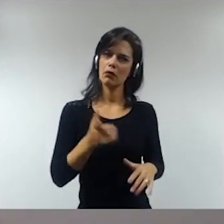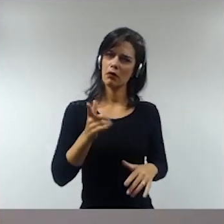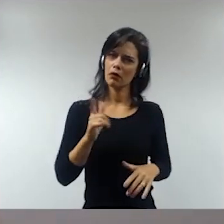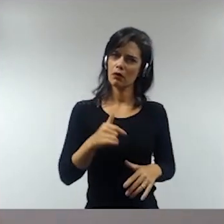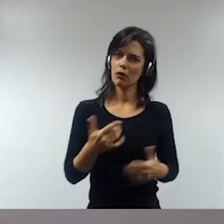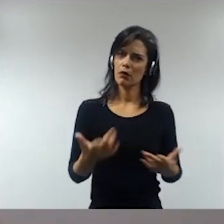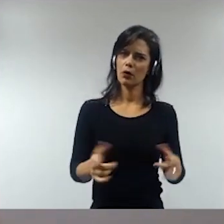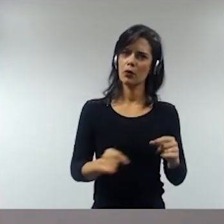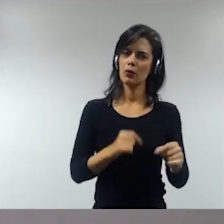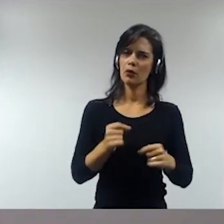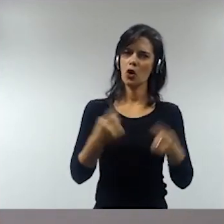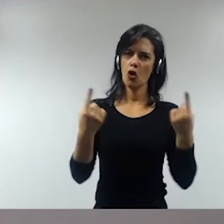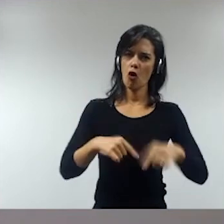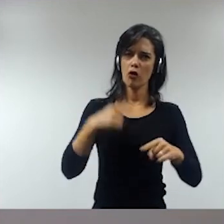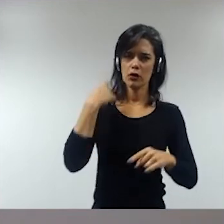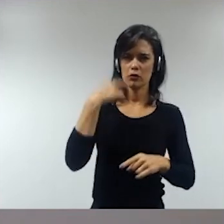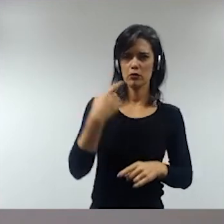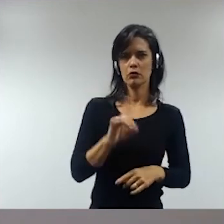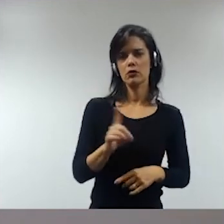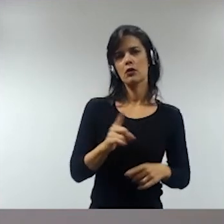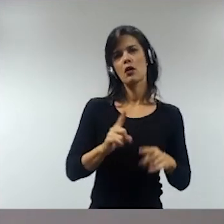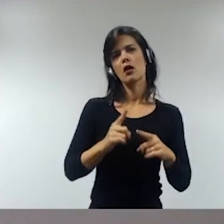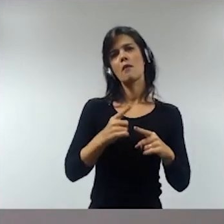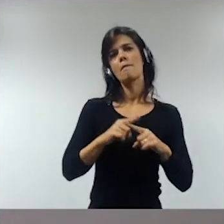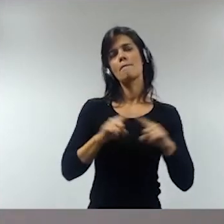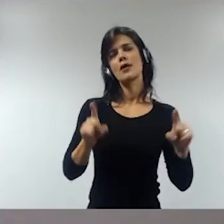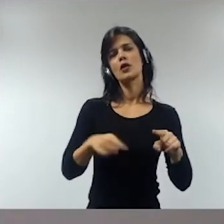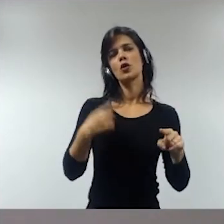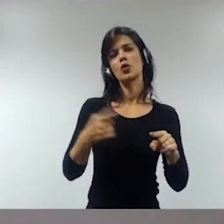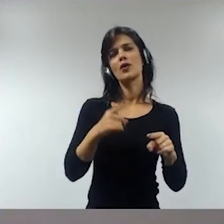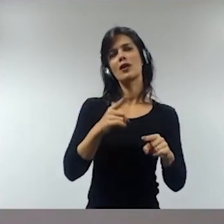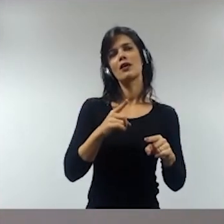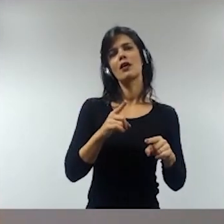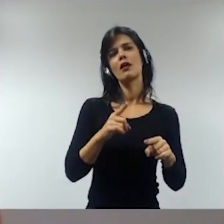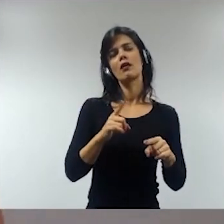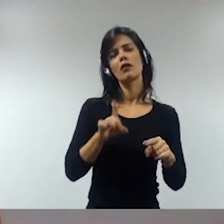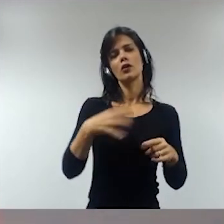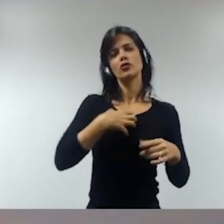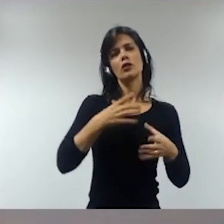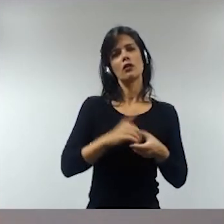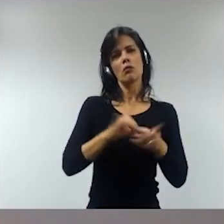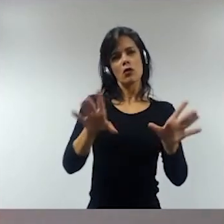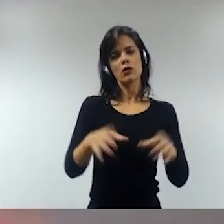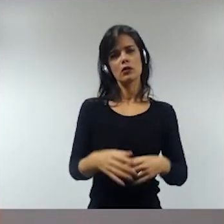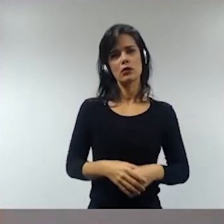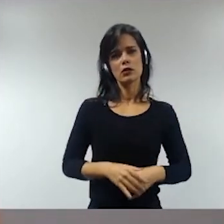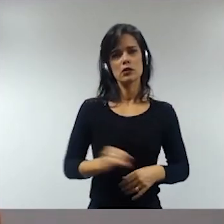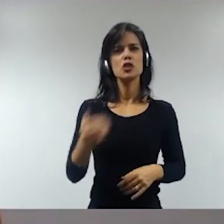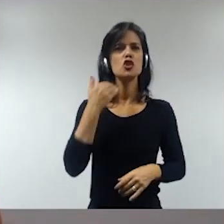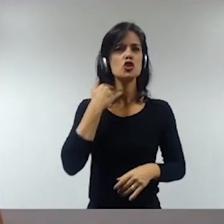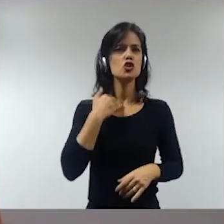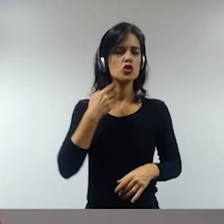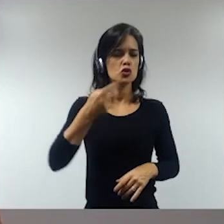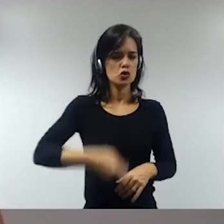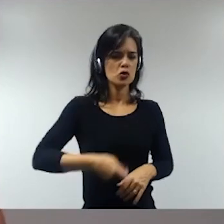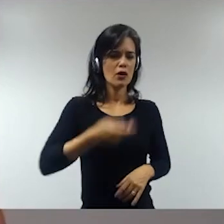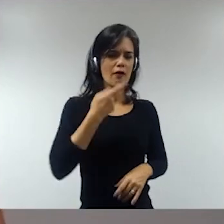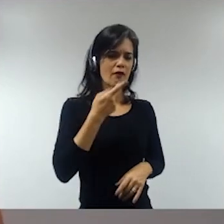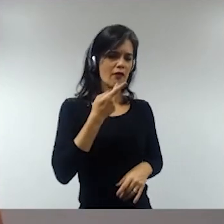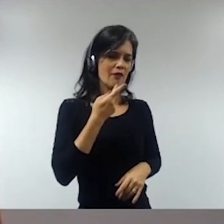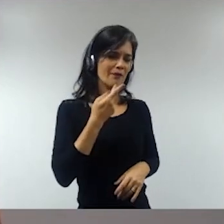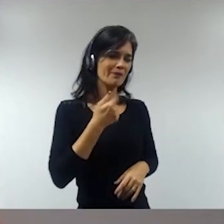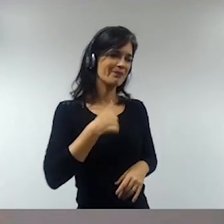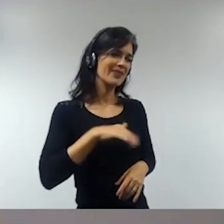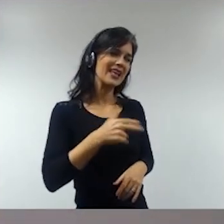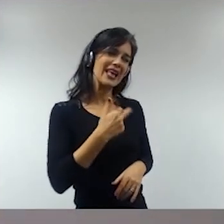que sustentam o nosso Estado democrático de direito. Quando um juiz diz que não vai nos receber porque